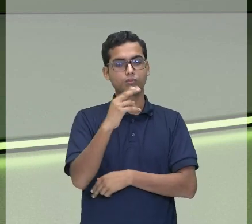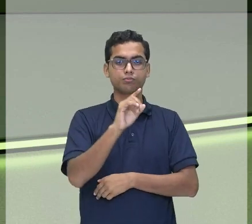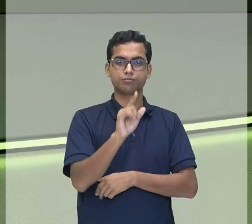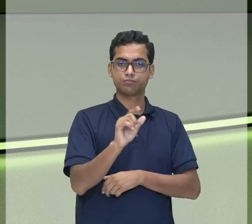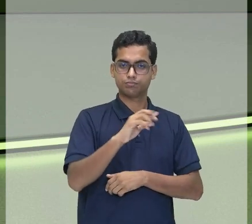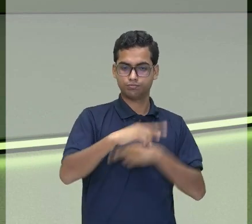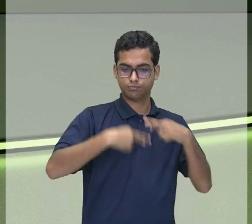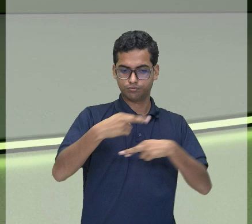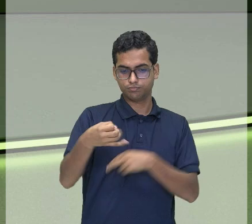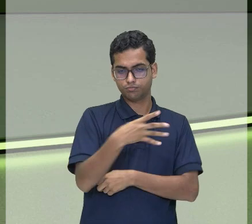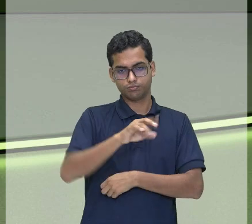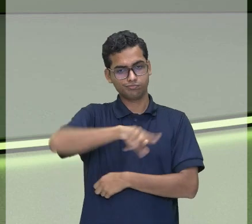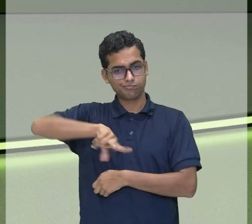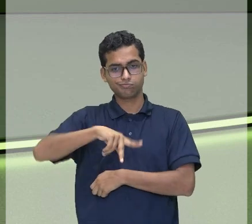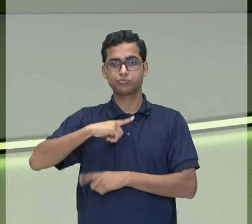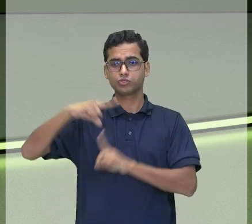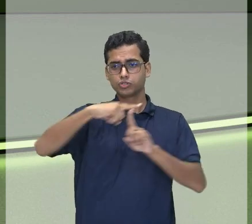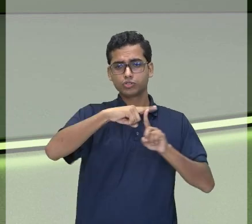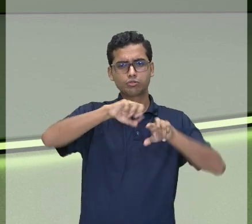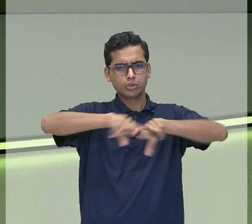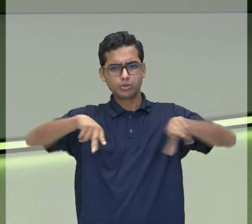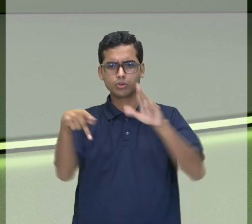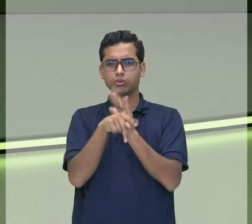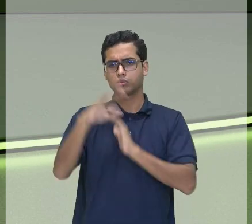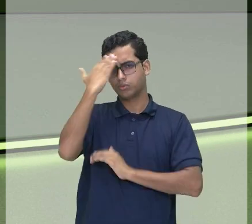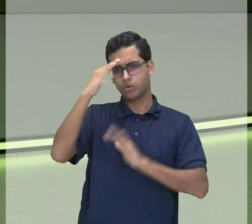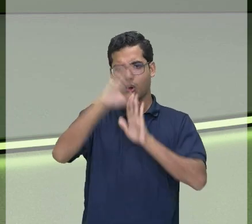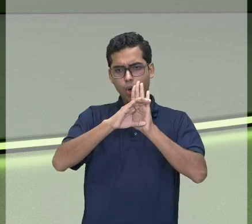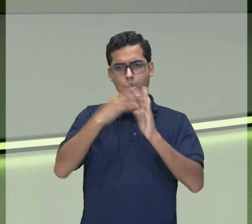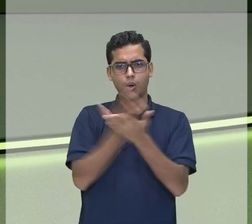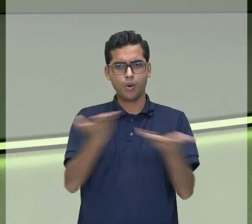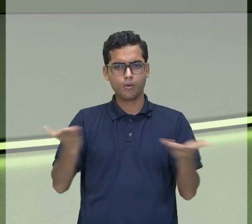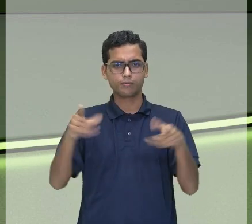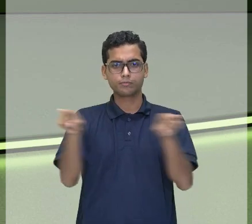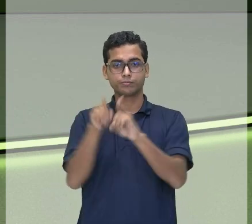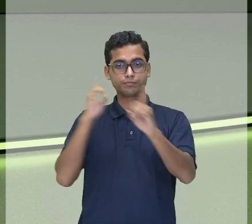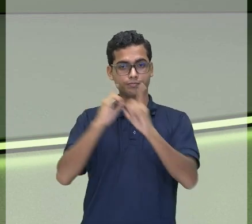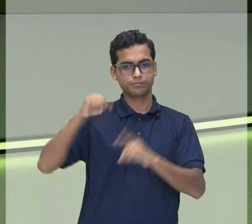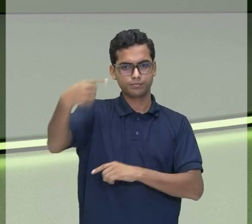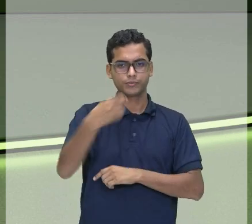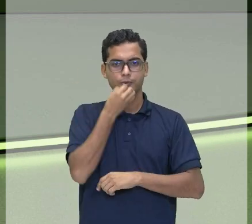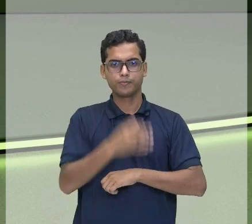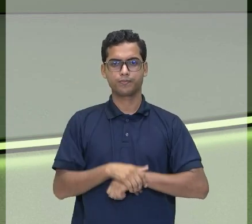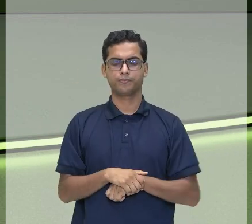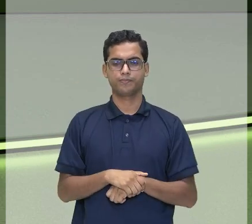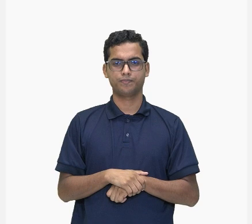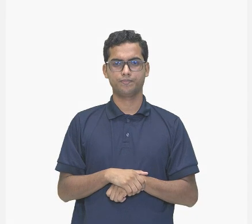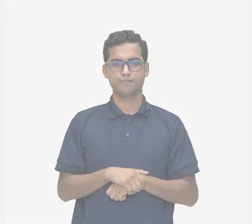energia. Eu espero que você tenha compreendido os conceitos da nossa aula e até uma próxima.